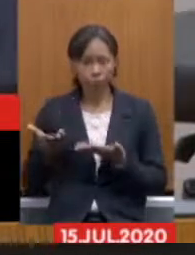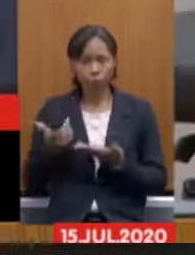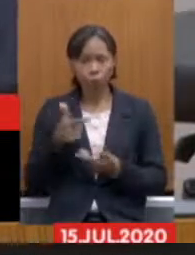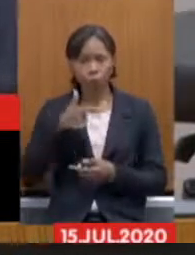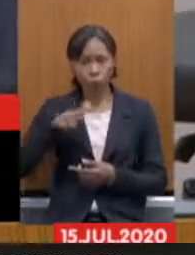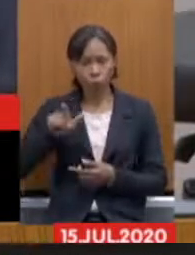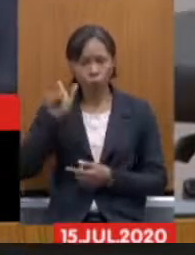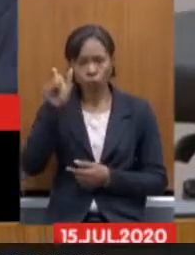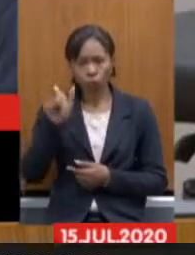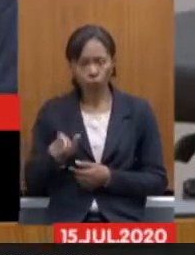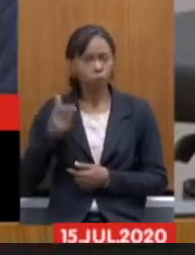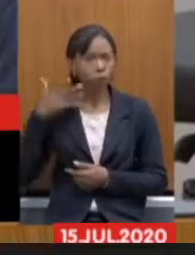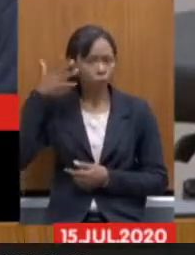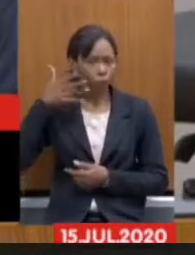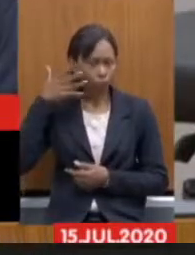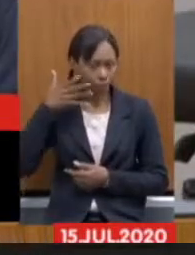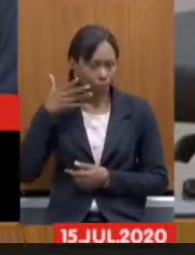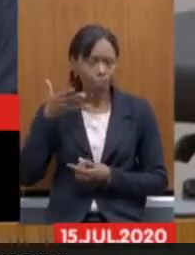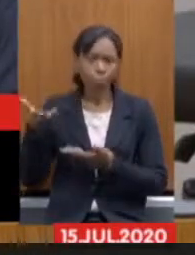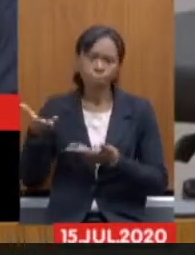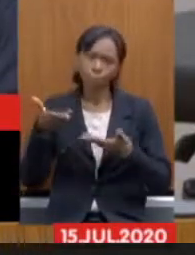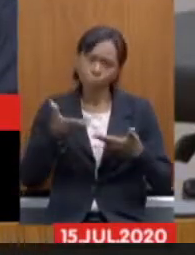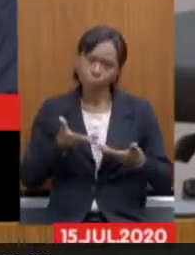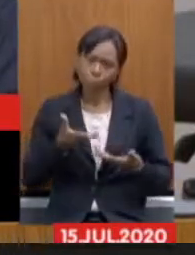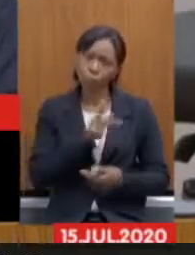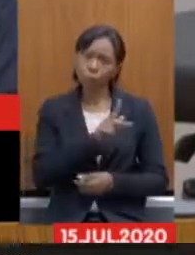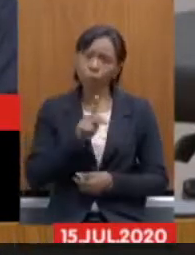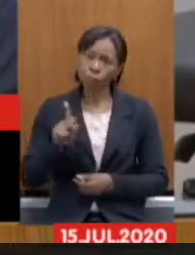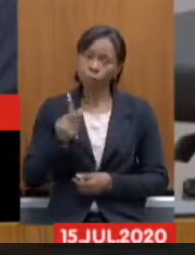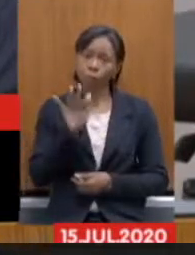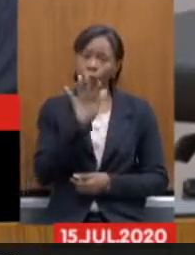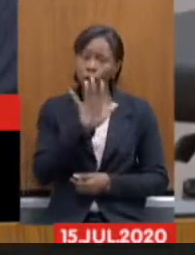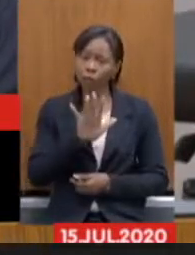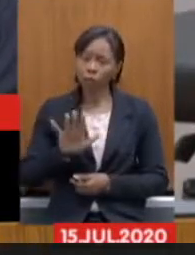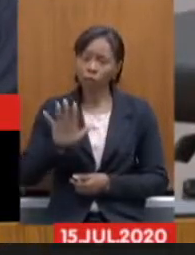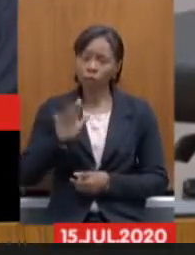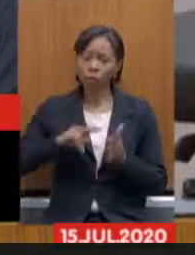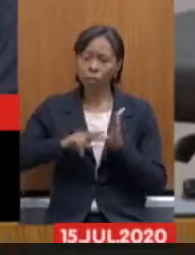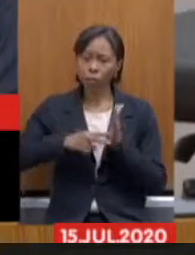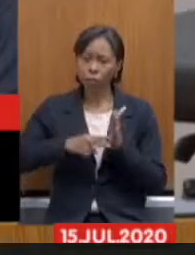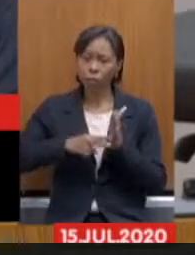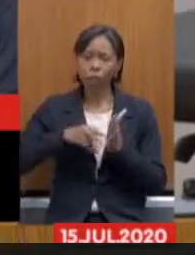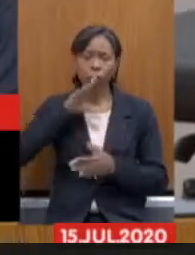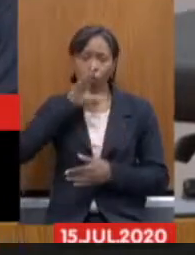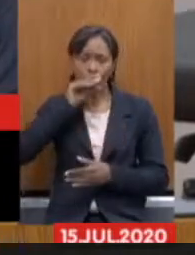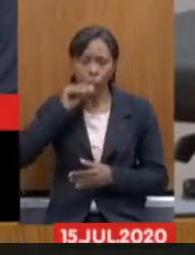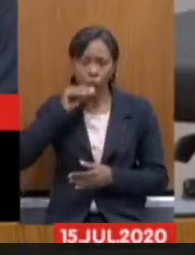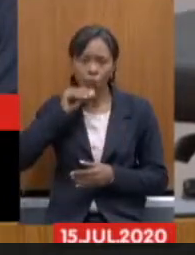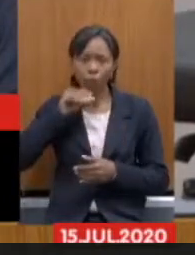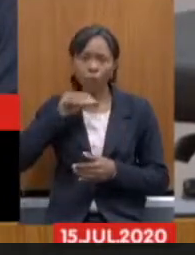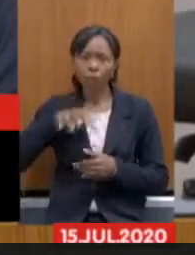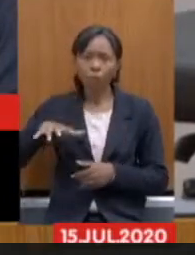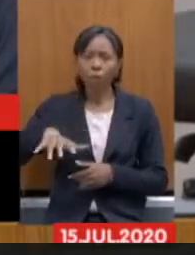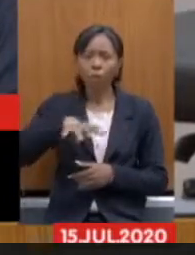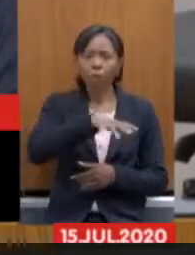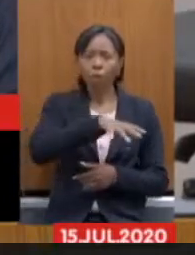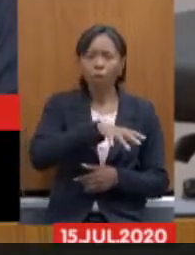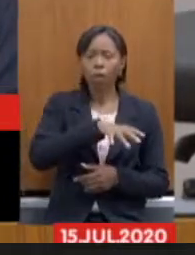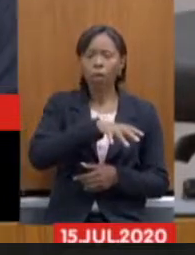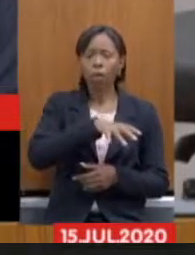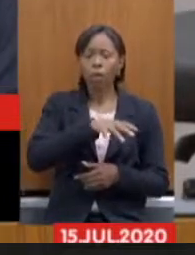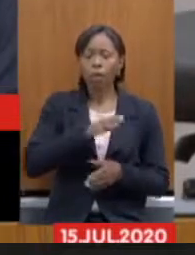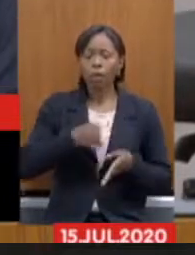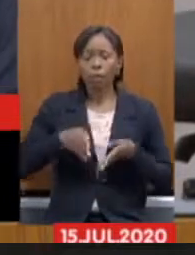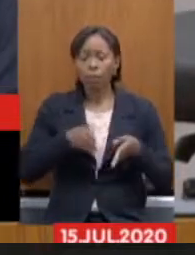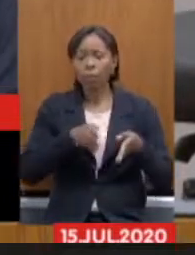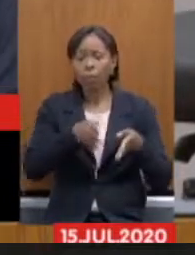próximo da batedor quero convidar o presidente da federação sindical dos servidores dos departamentos de estradas de rodagem